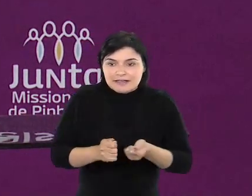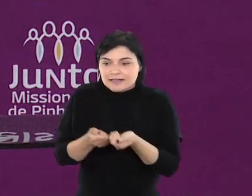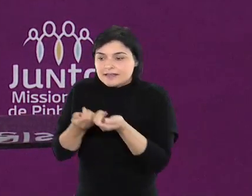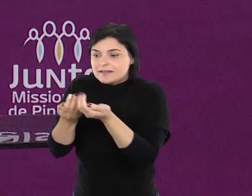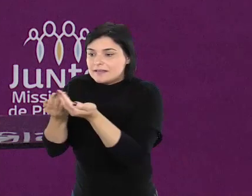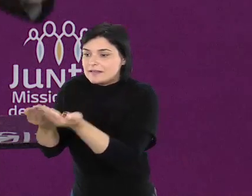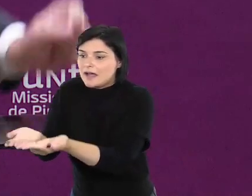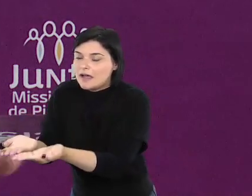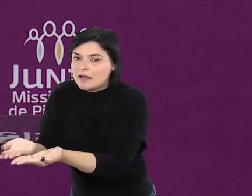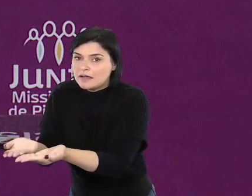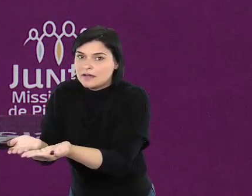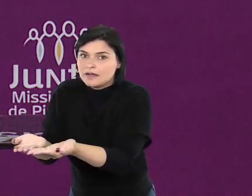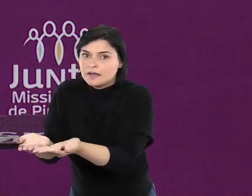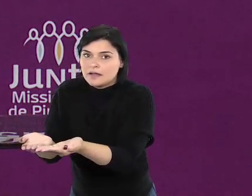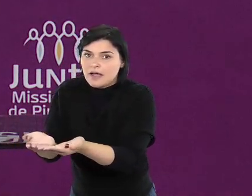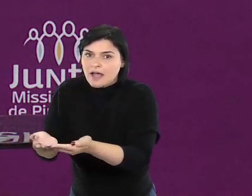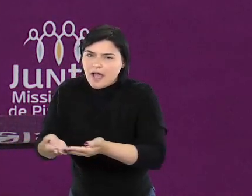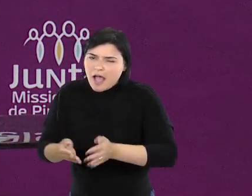a ver com mordomia